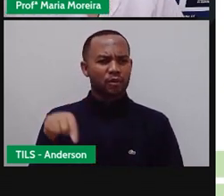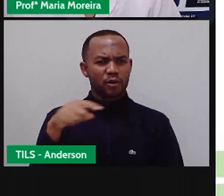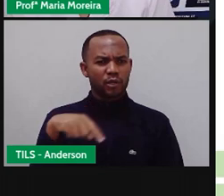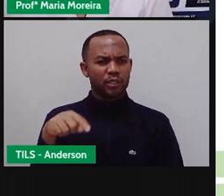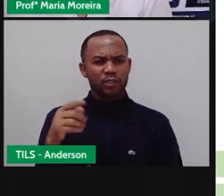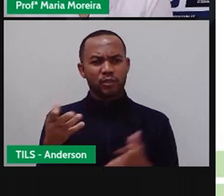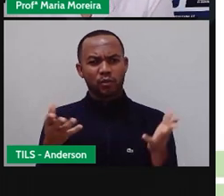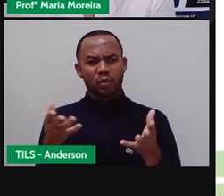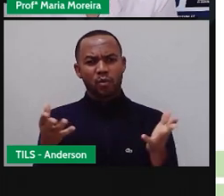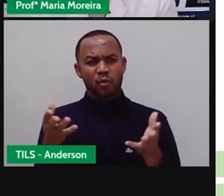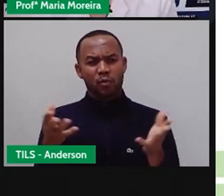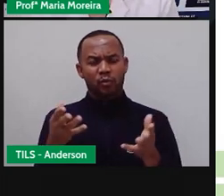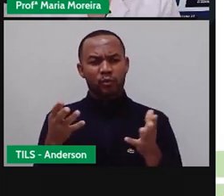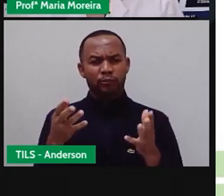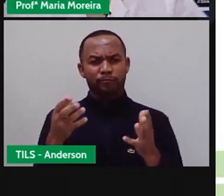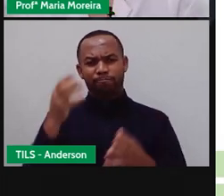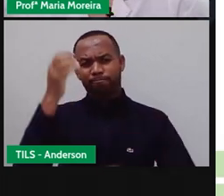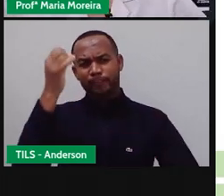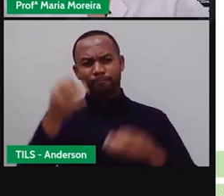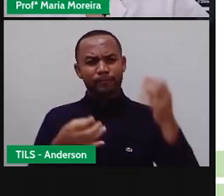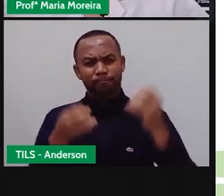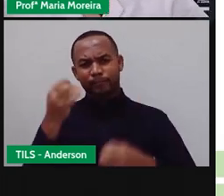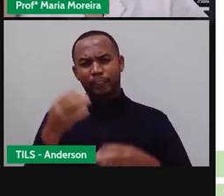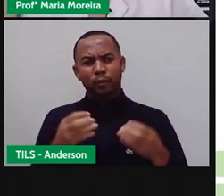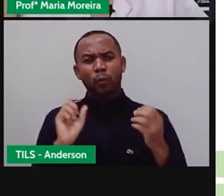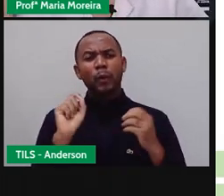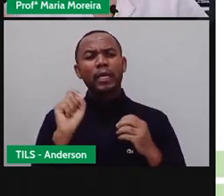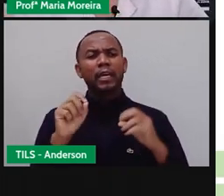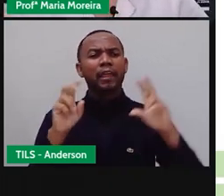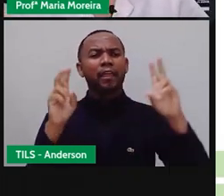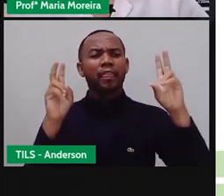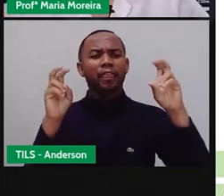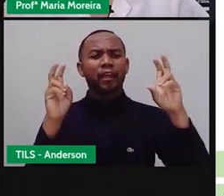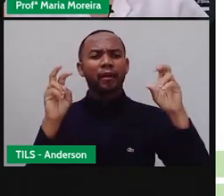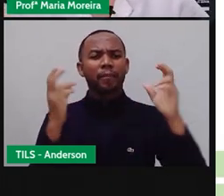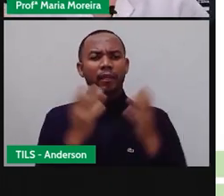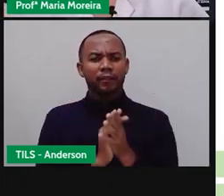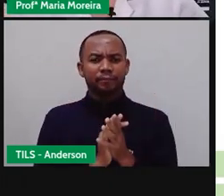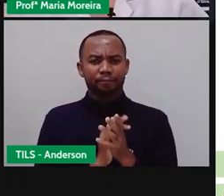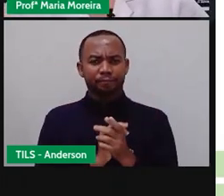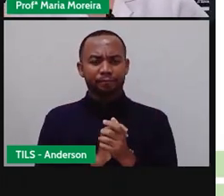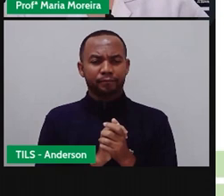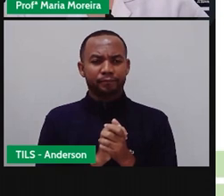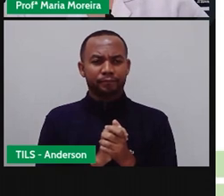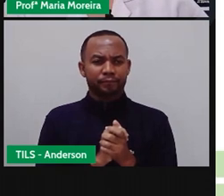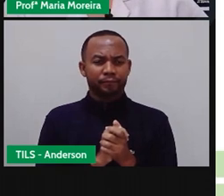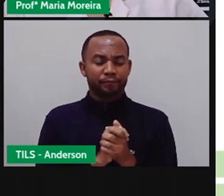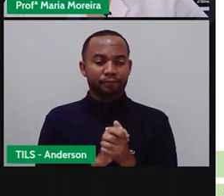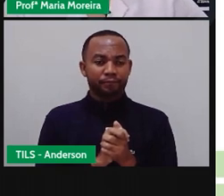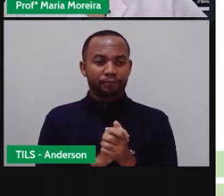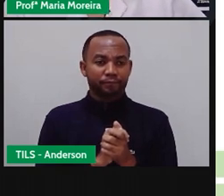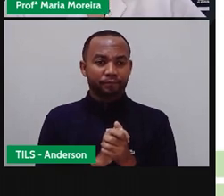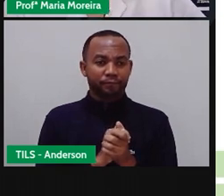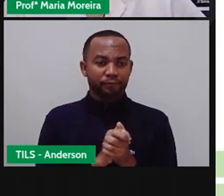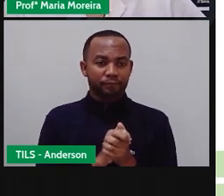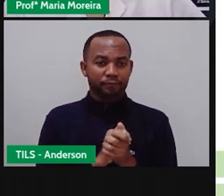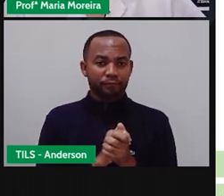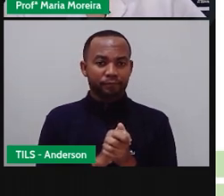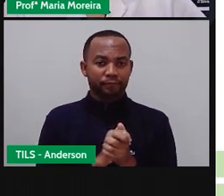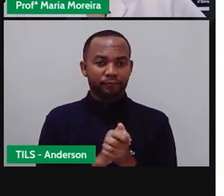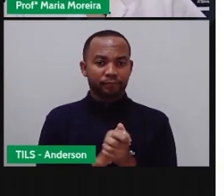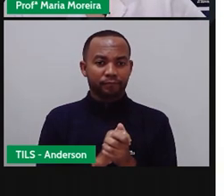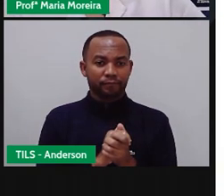falar hoje temos essa moça aí mexendo no celular o que será né Qual será o conteúdo a nossa aula de